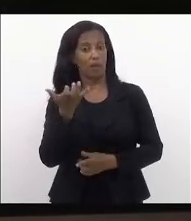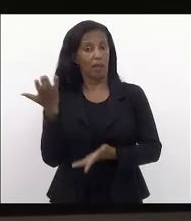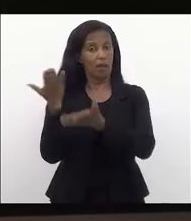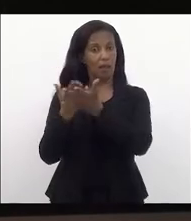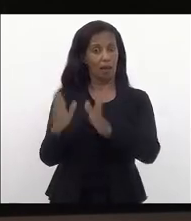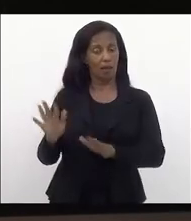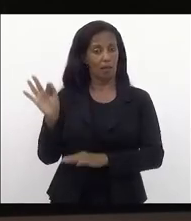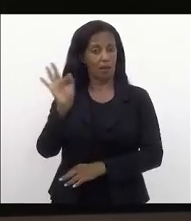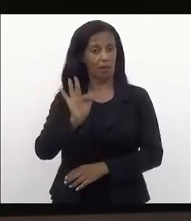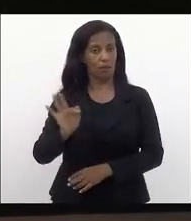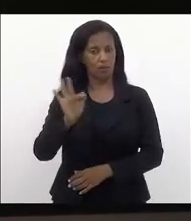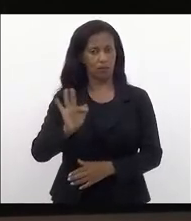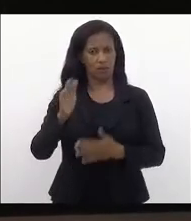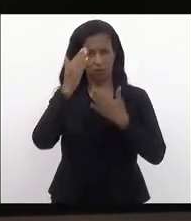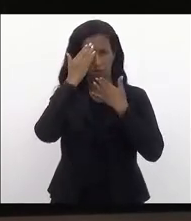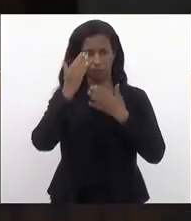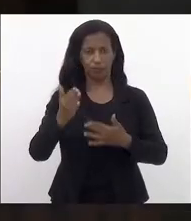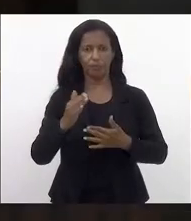da Zona Oeste muito obrigada